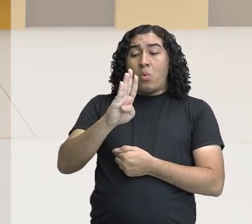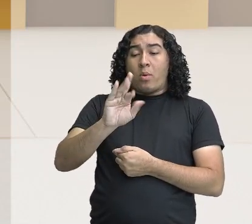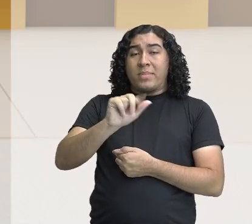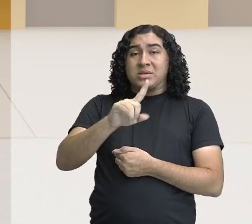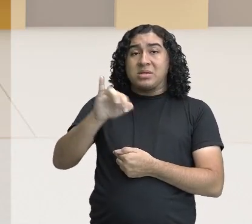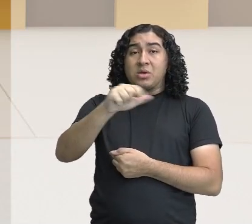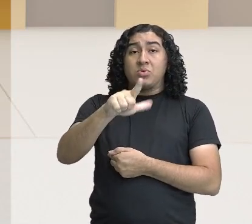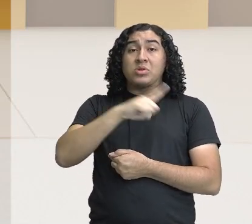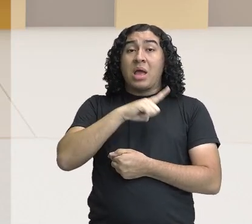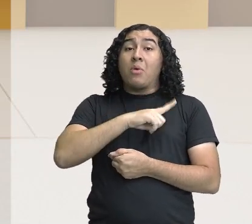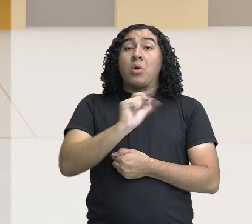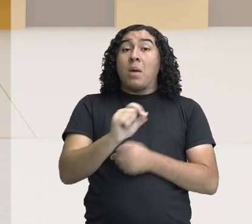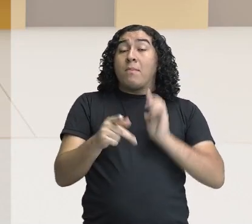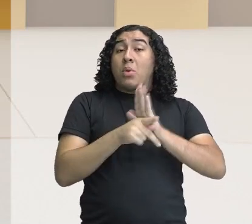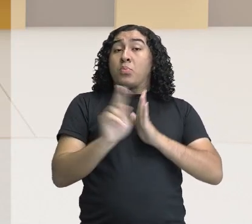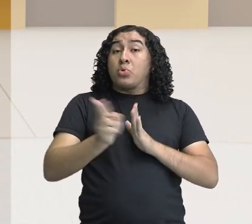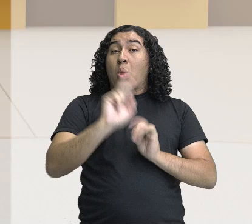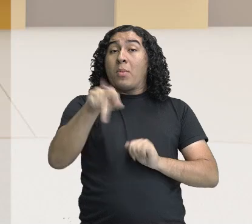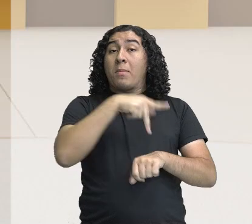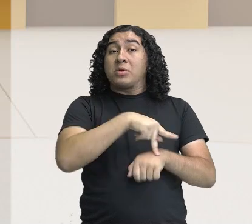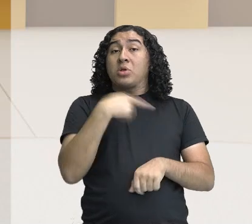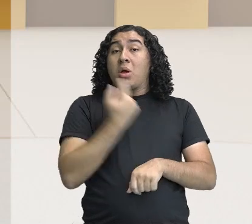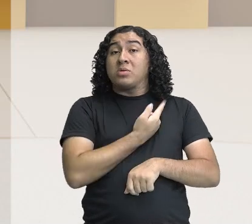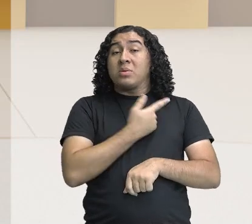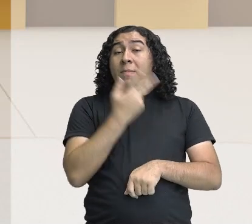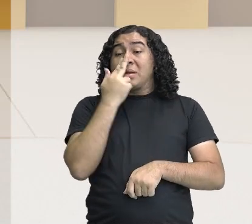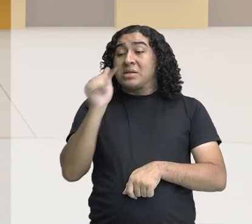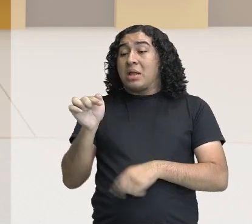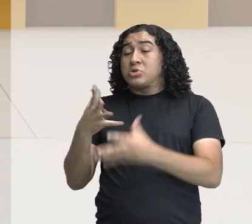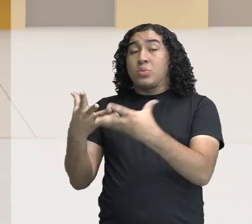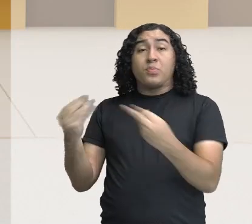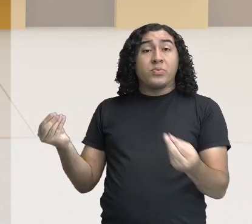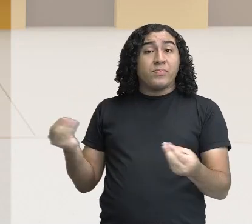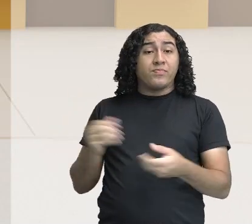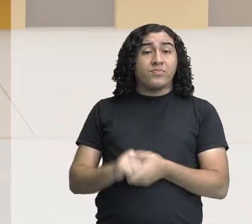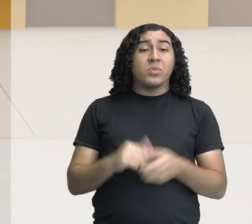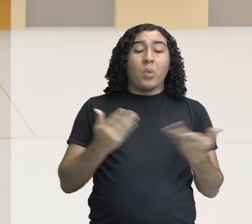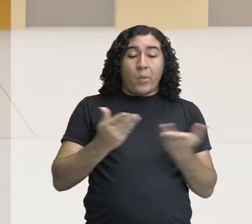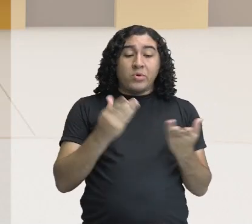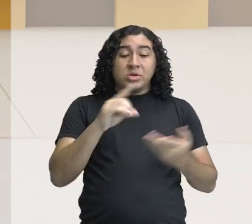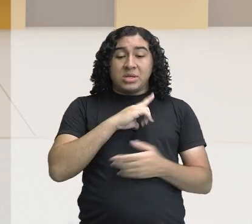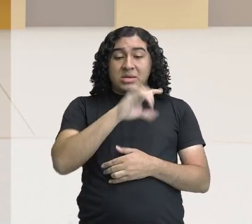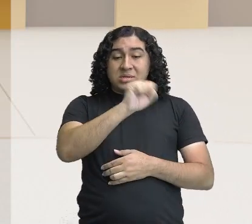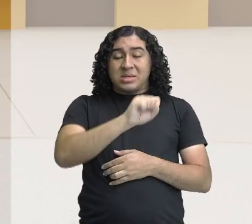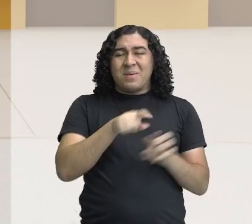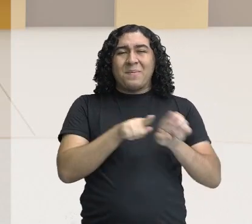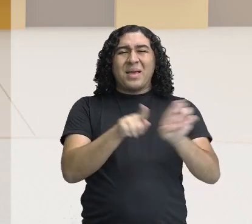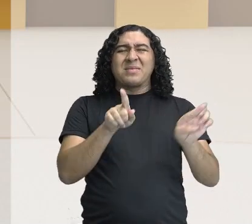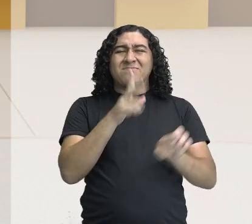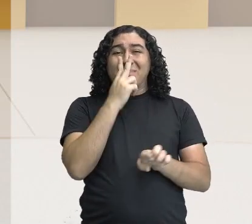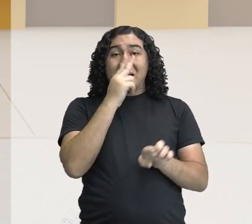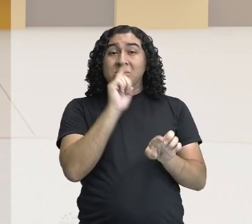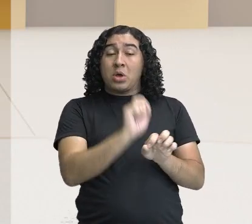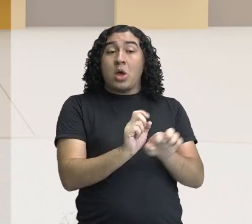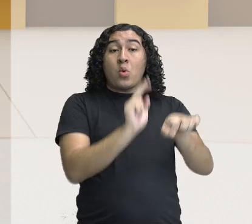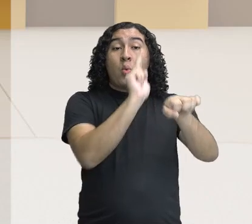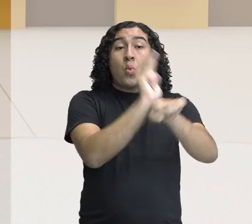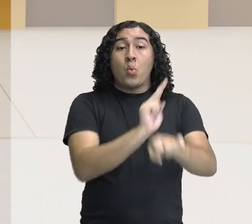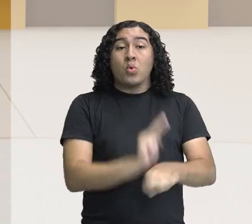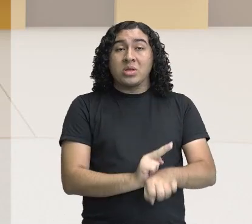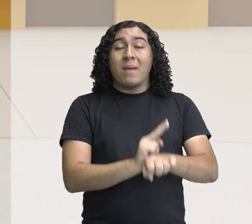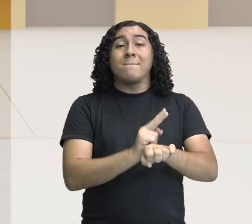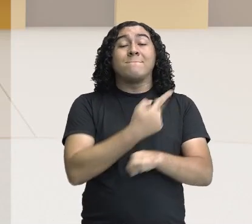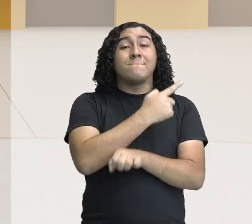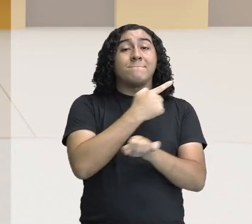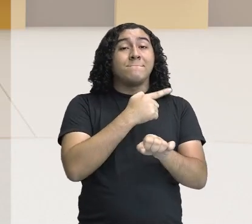nosso território, que entrou em extinção. Ela é uma árvore que existe hoje, mas ela é uma árvore que é preservada, é proibido.